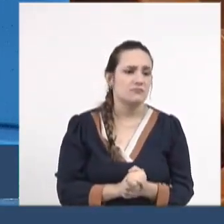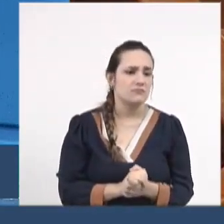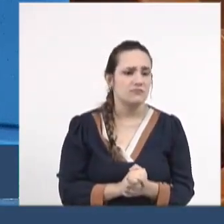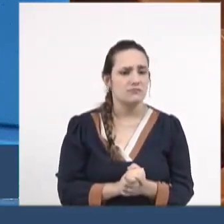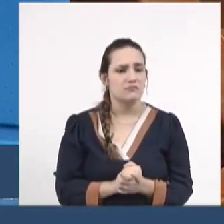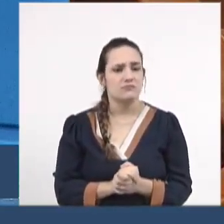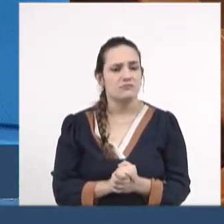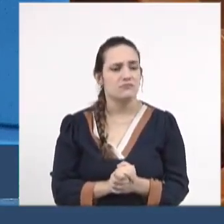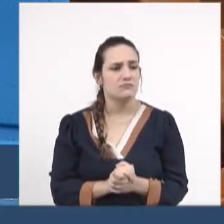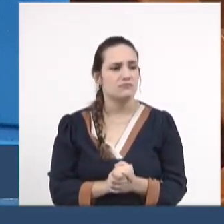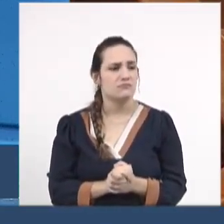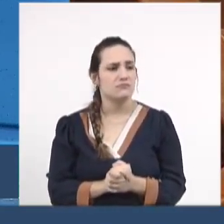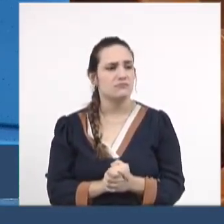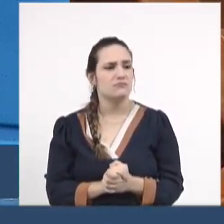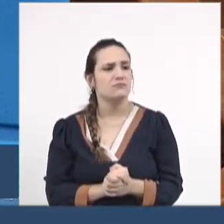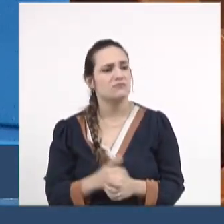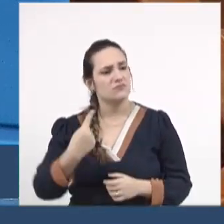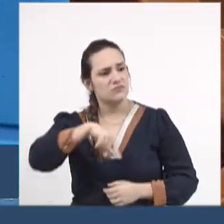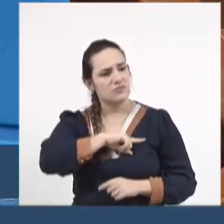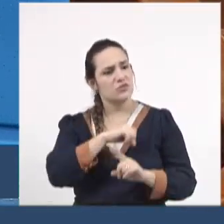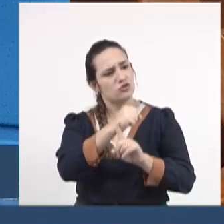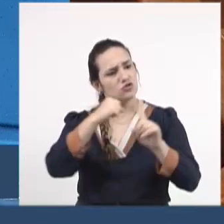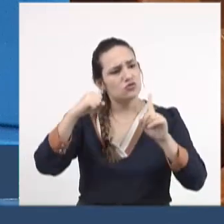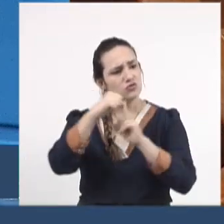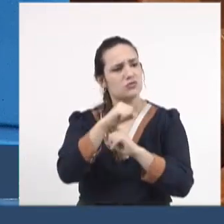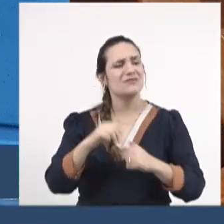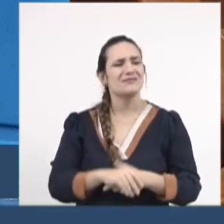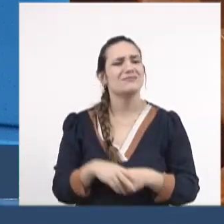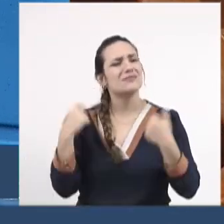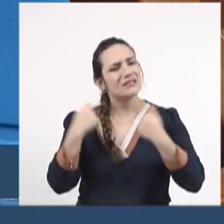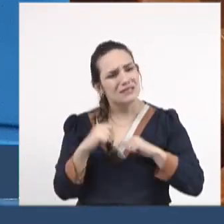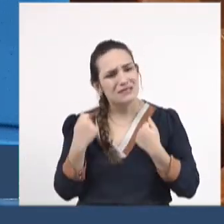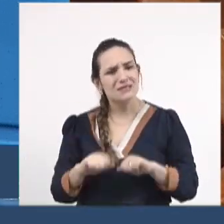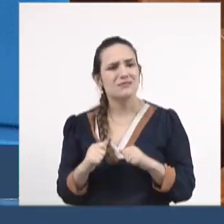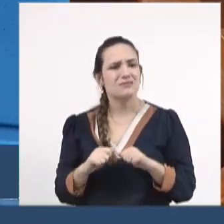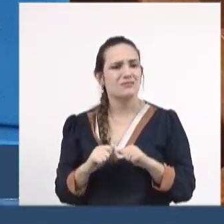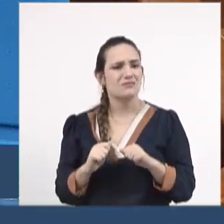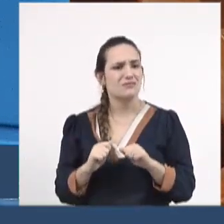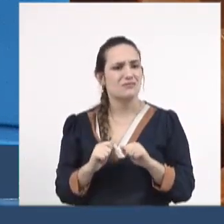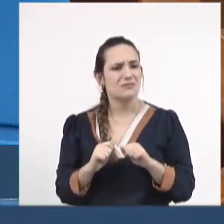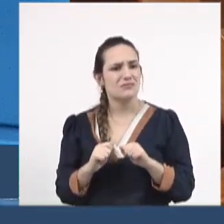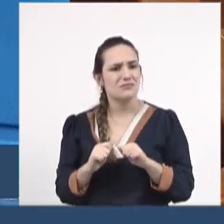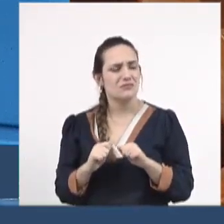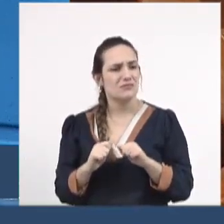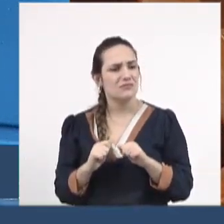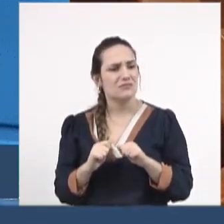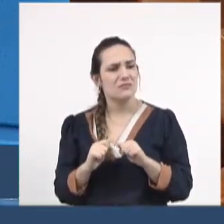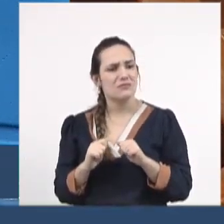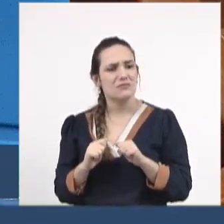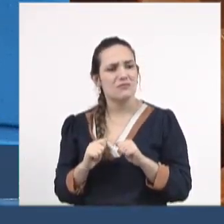Nós enquanto sociedade, temos que unir o